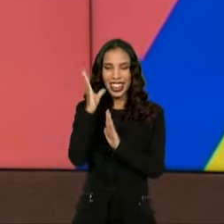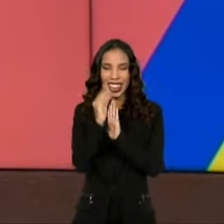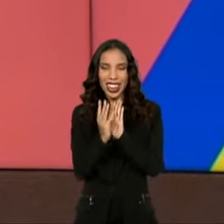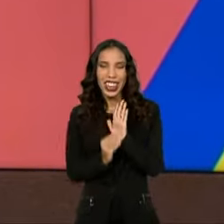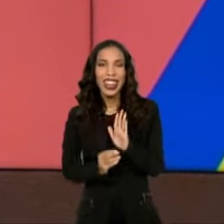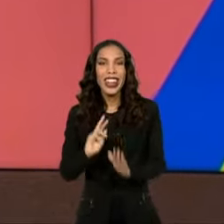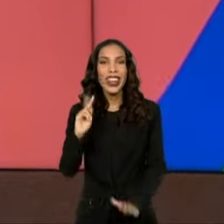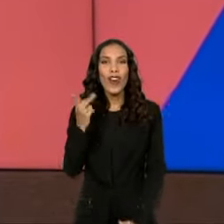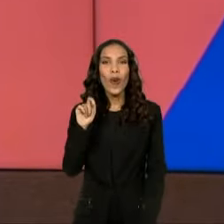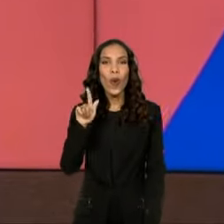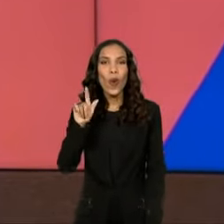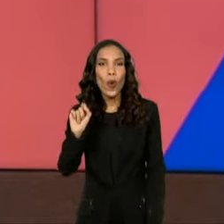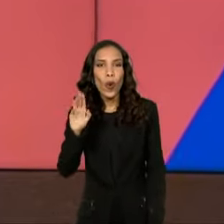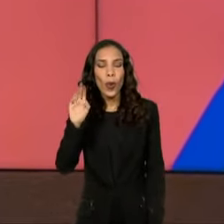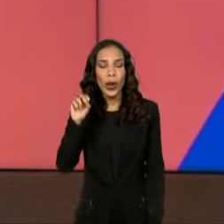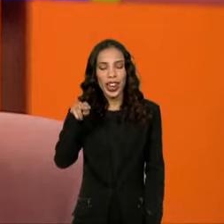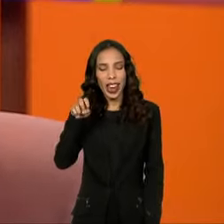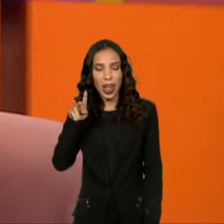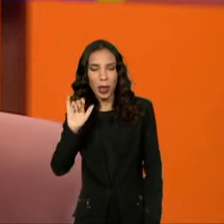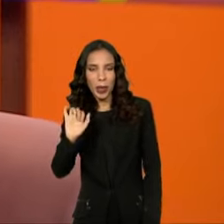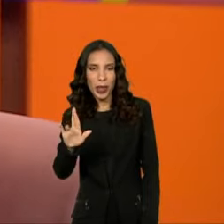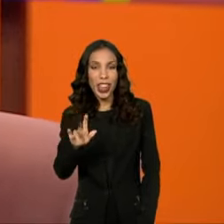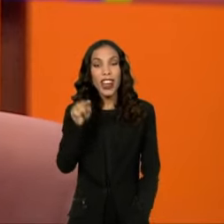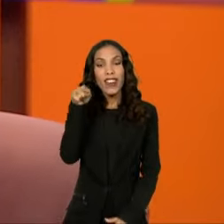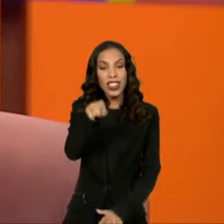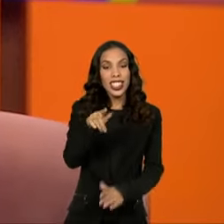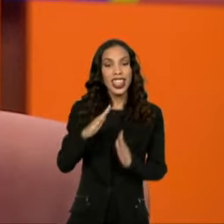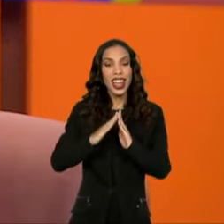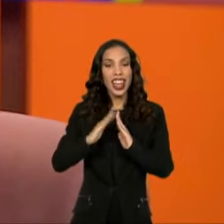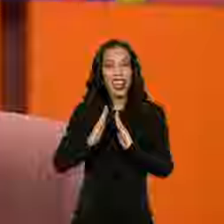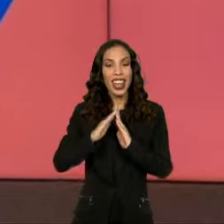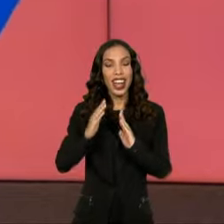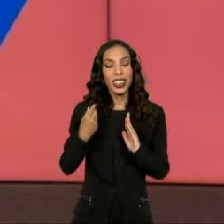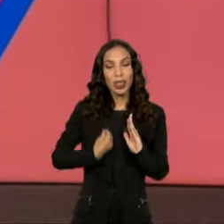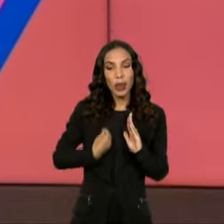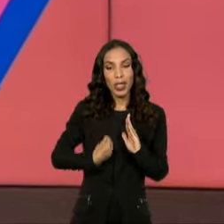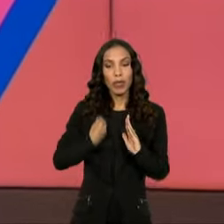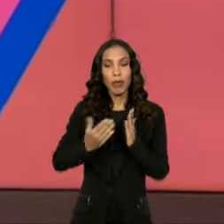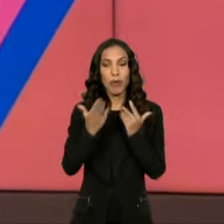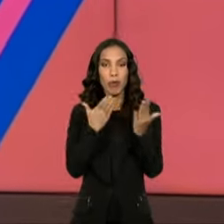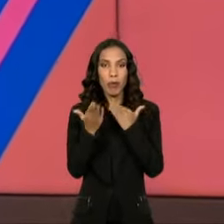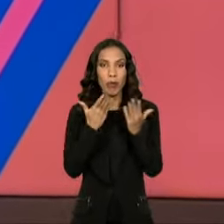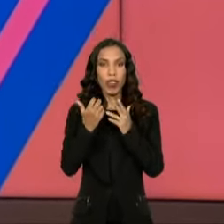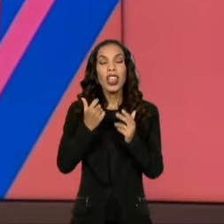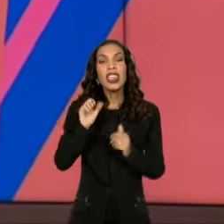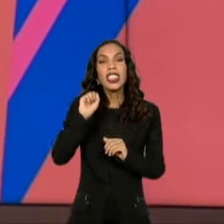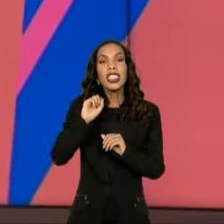Bonemer. E você de casa, participa desse bate-papo pela hashtag Sem Censura ou pelo zap